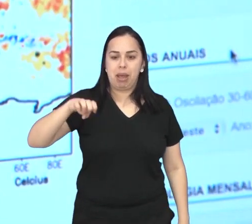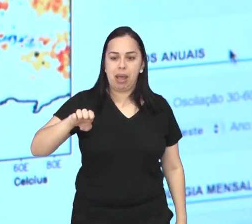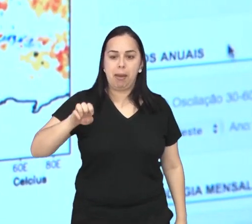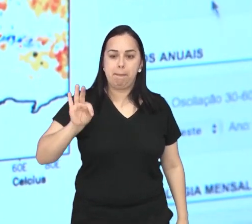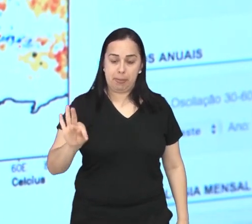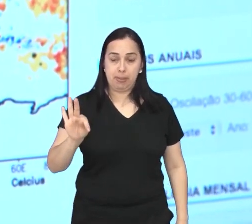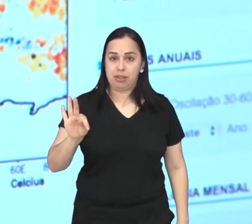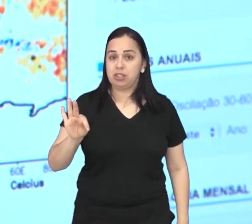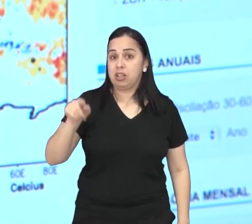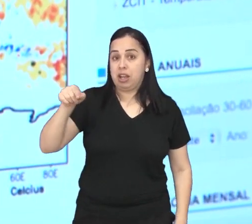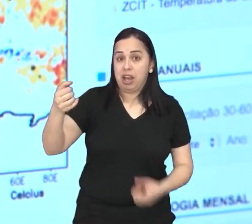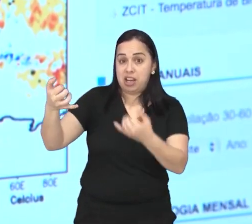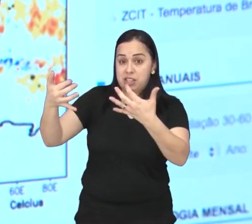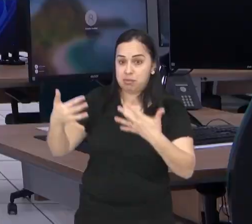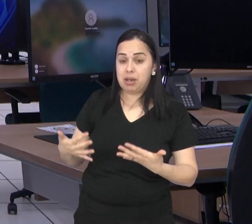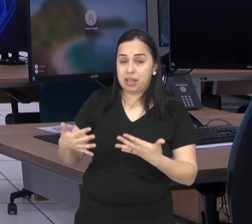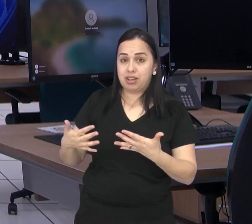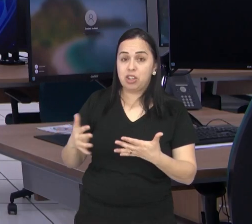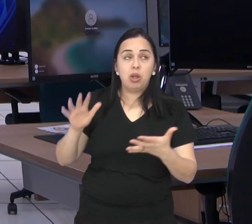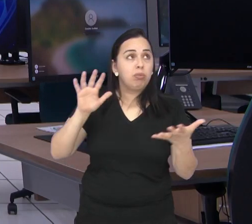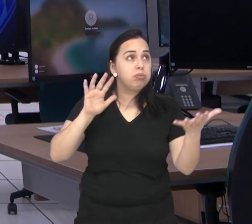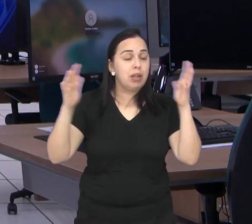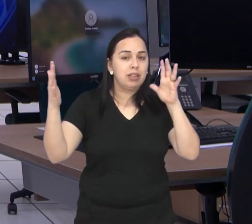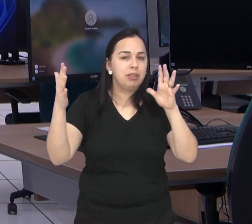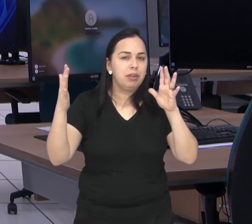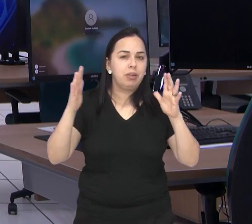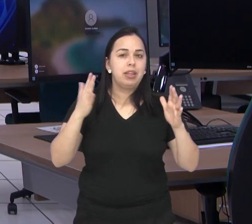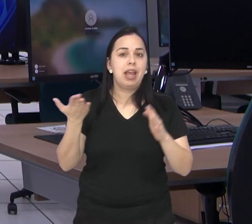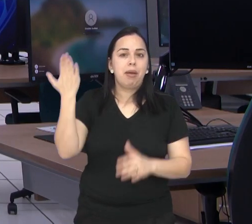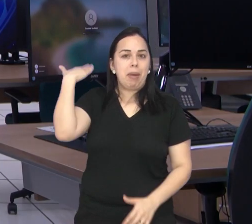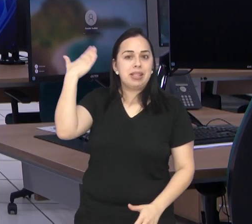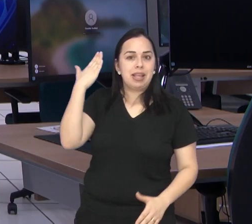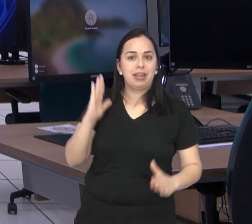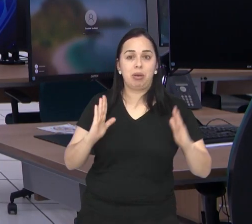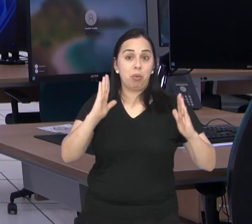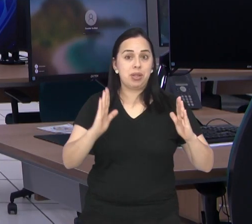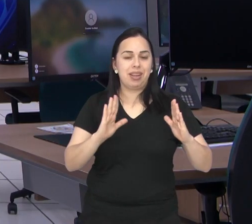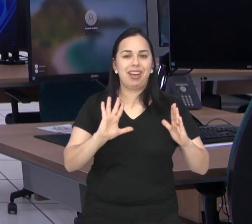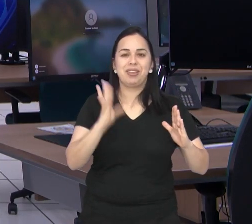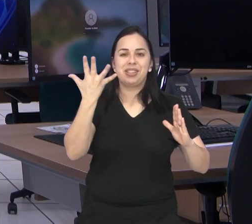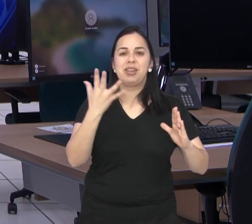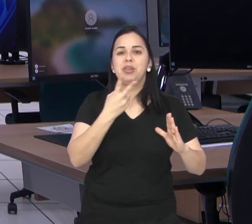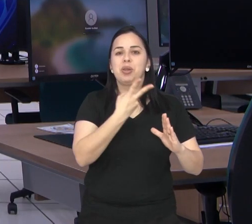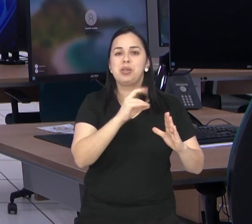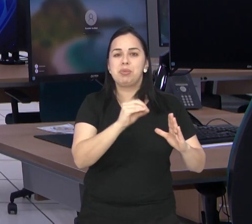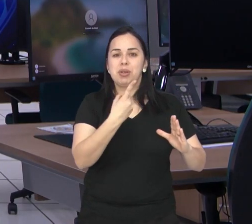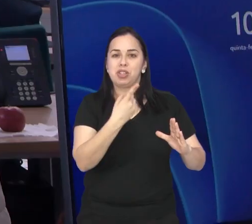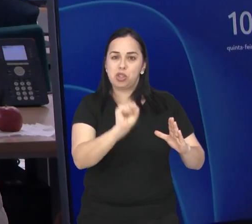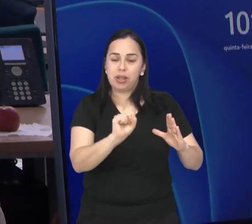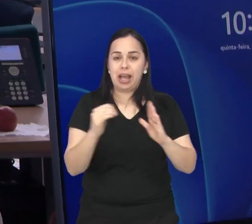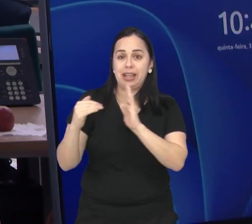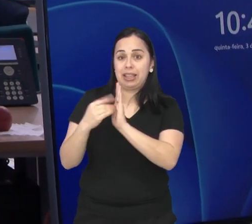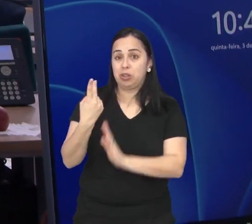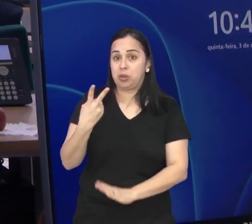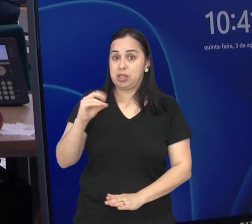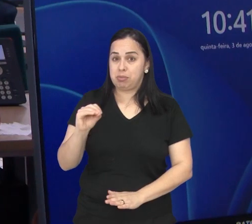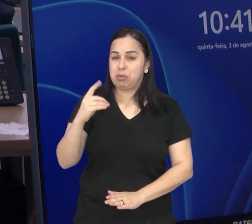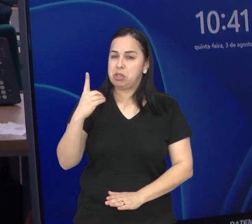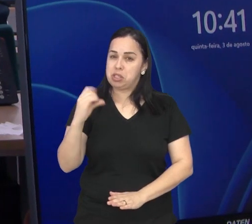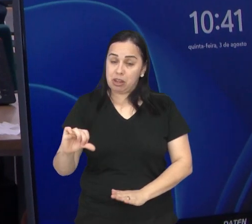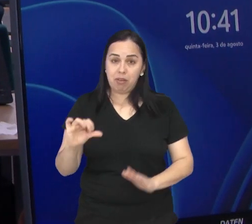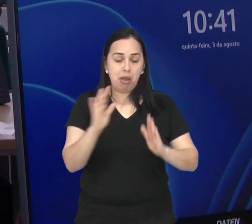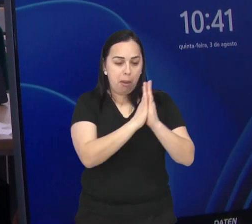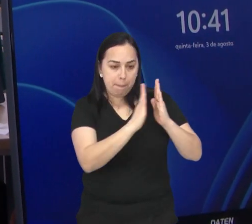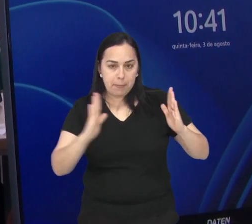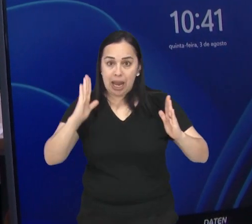de Meteorologia, o INMET, o último evento ocorreu entre 2018 e 2019. O El Niño pode durar